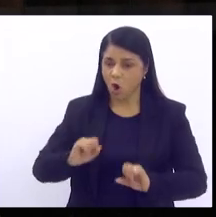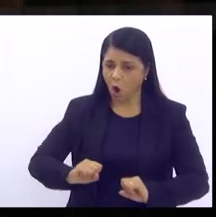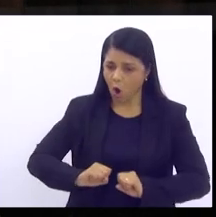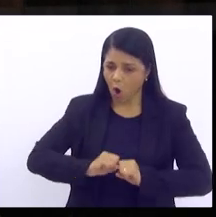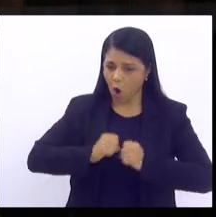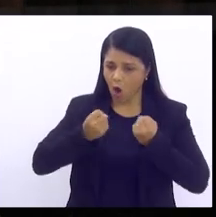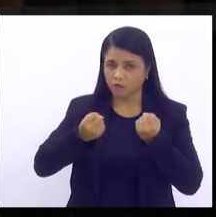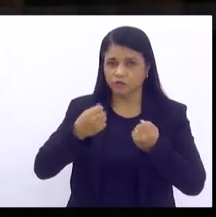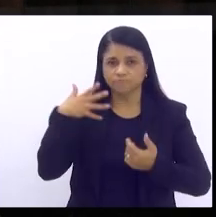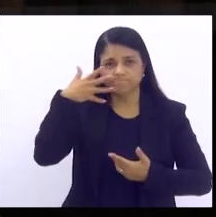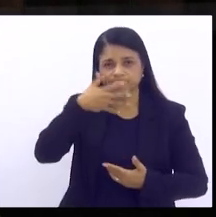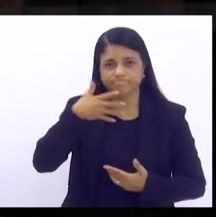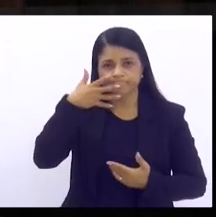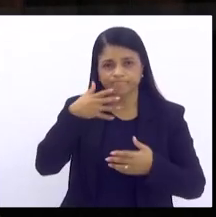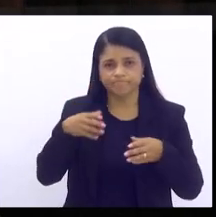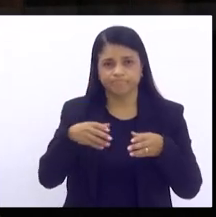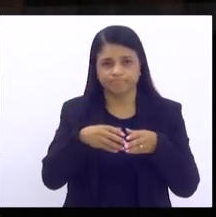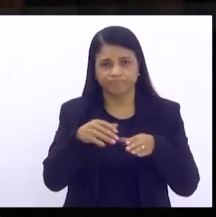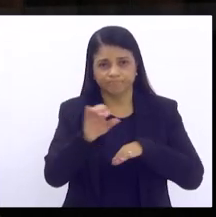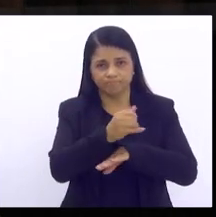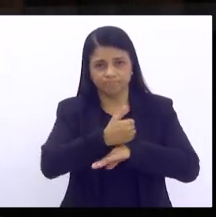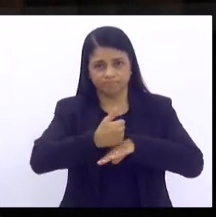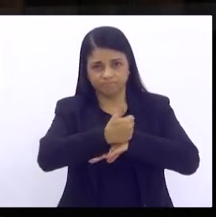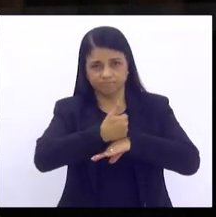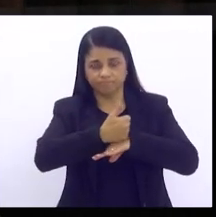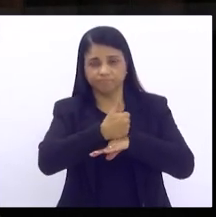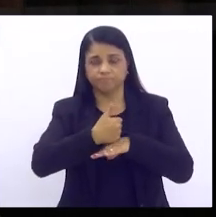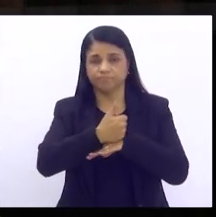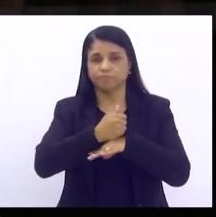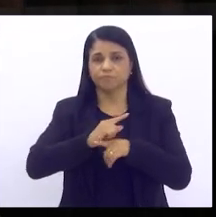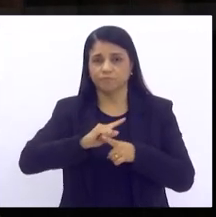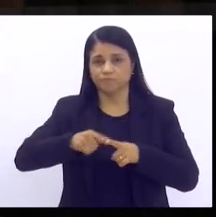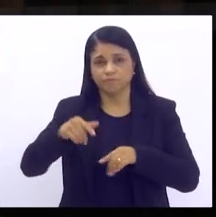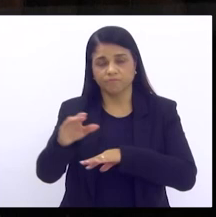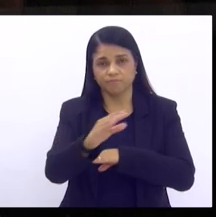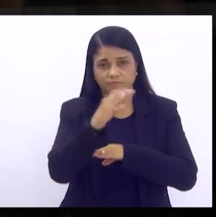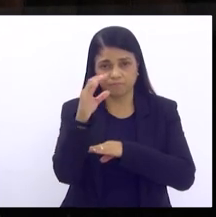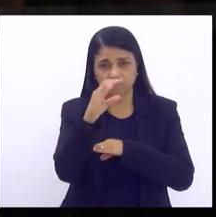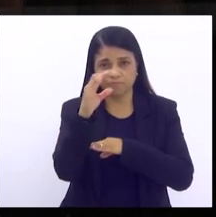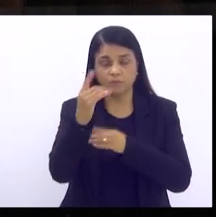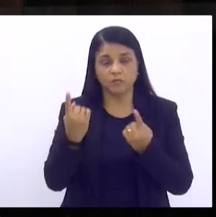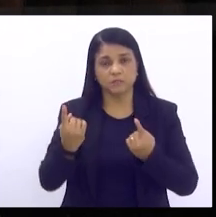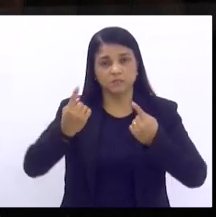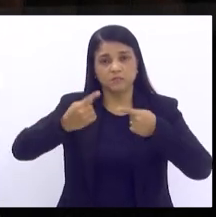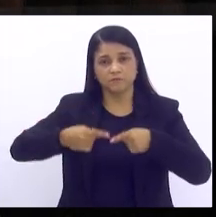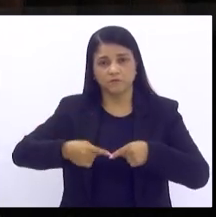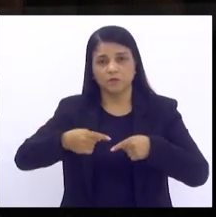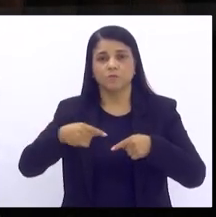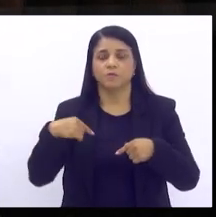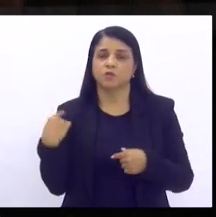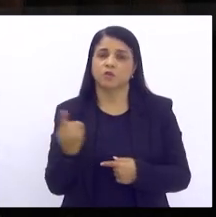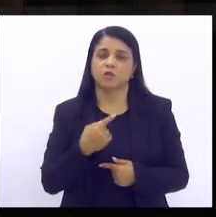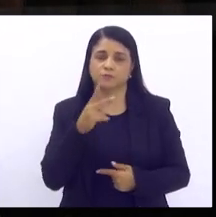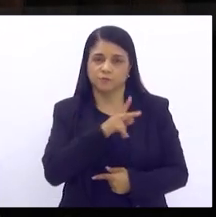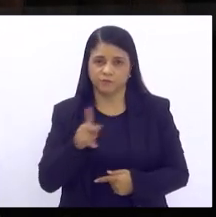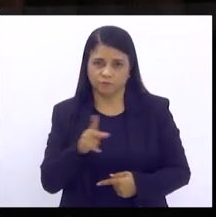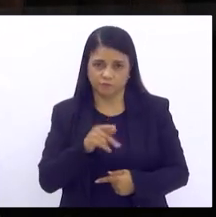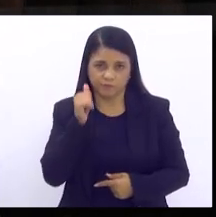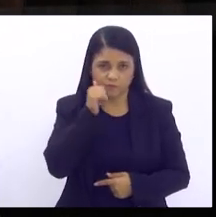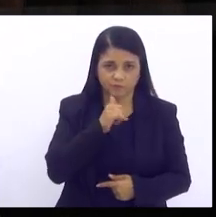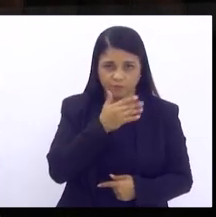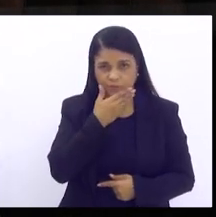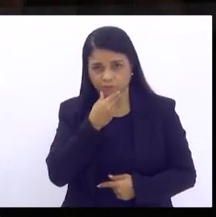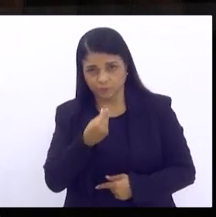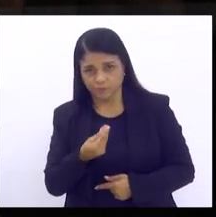nossa categoria, fomentado pelo negacionismo científico, que se tornou mais um desafio para nós, professores e